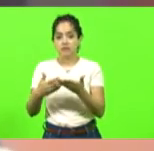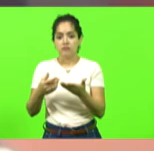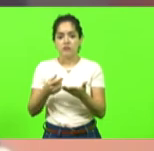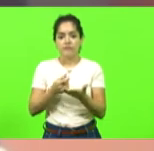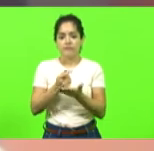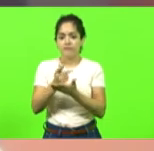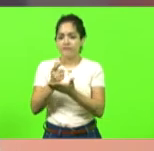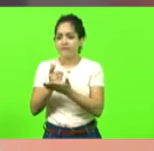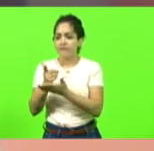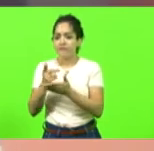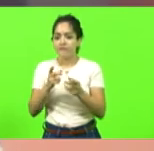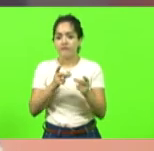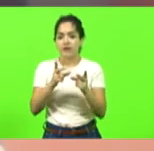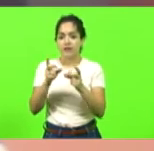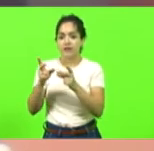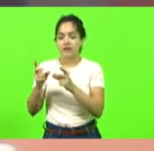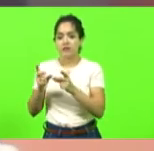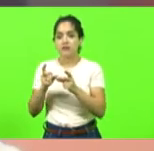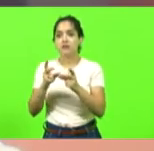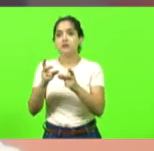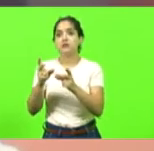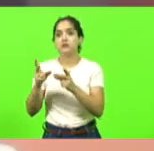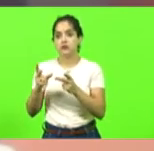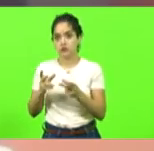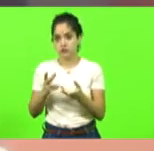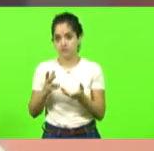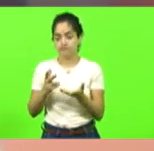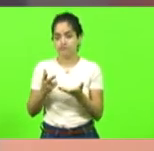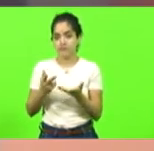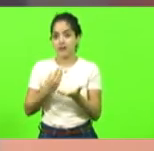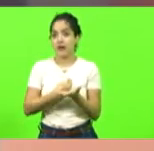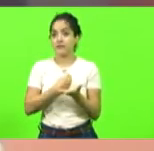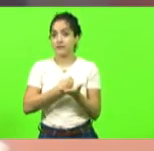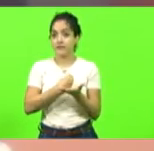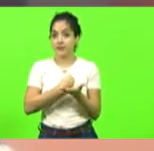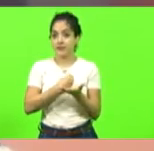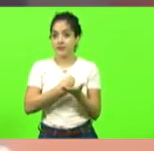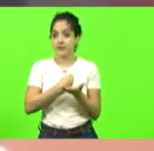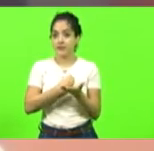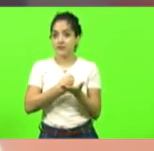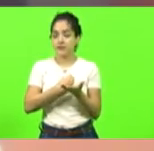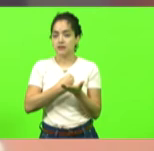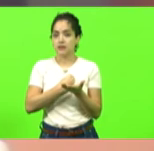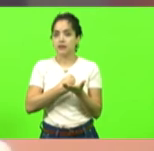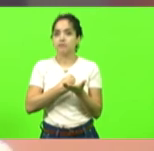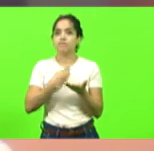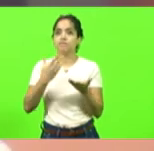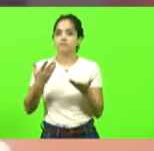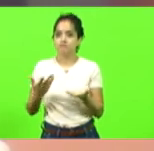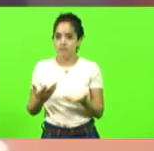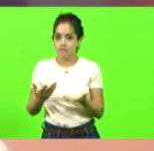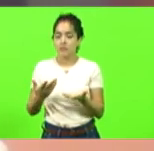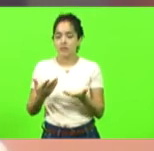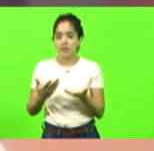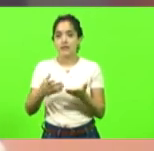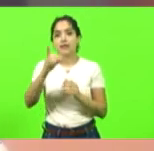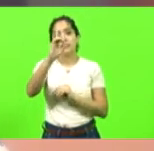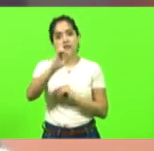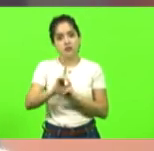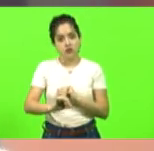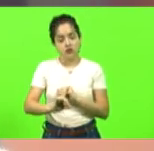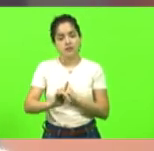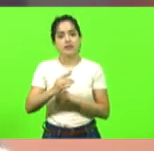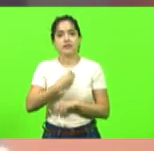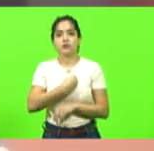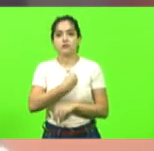a ciência, mercantilizam a vida, mercantilizam quem tem direito à vida e